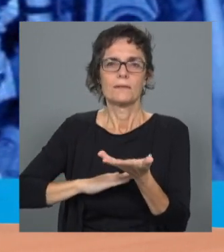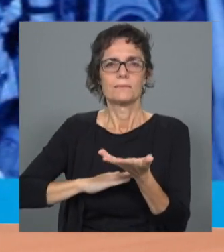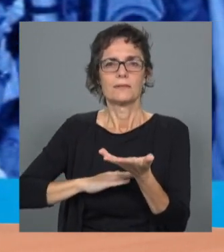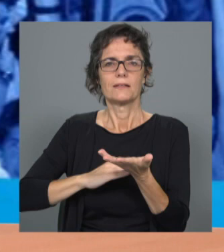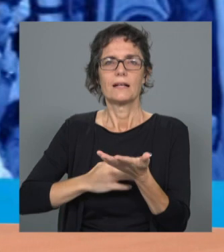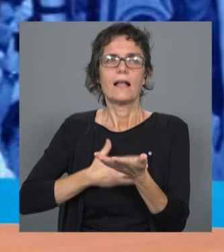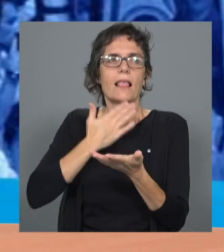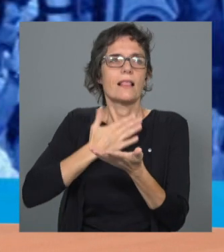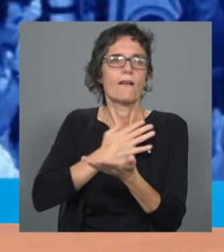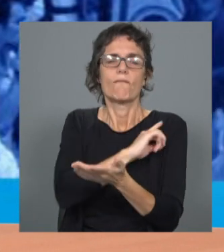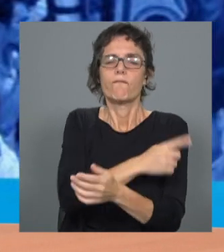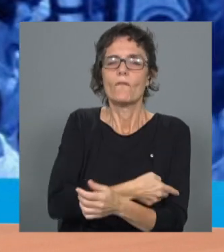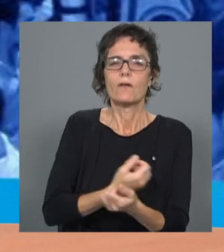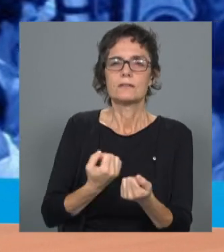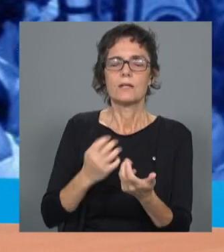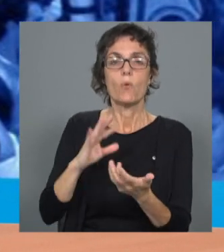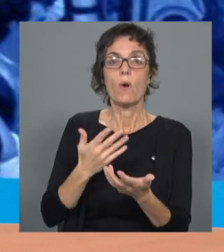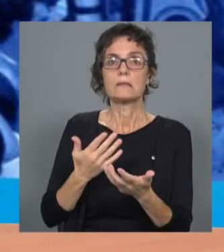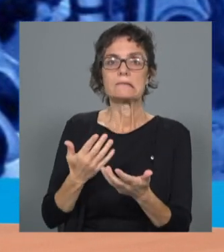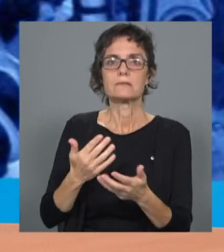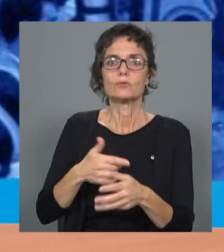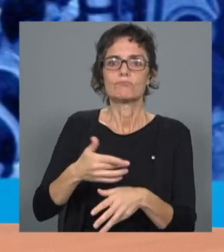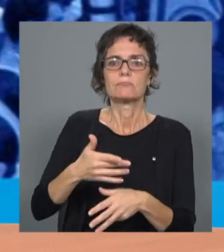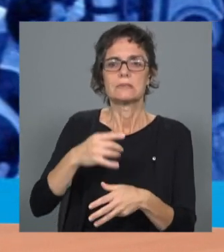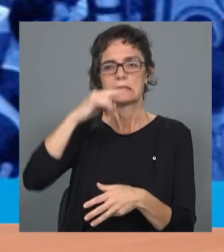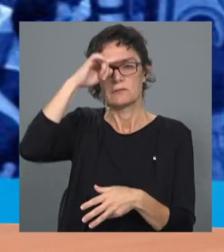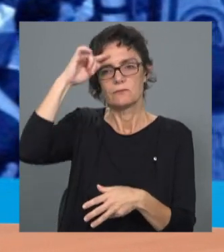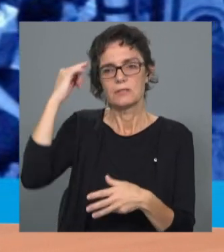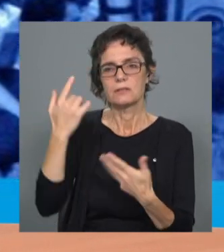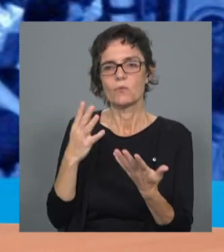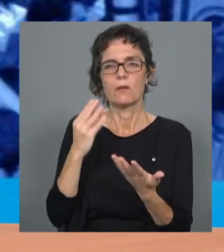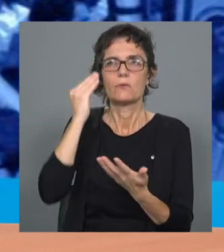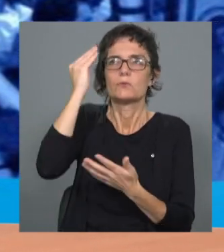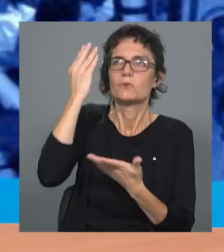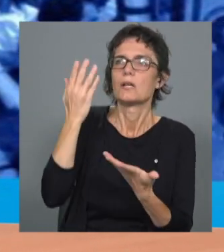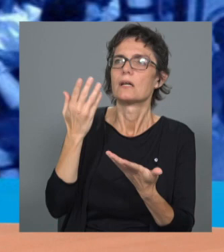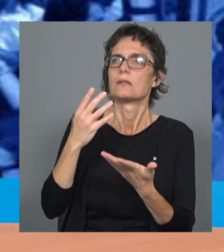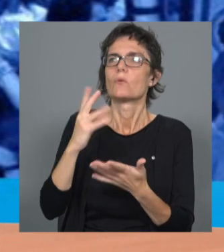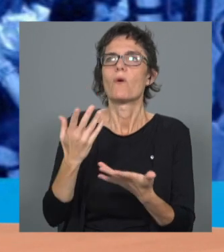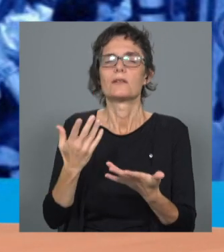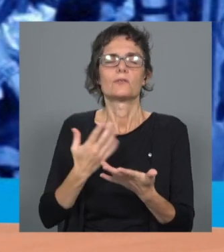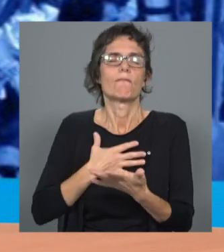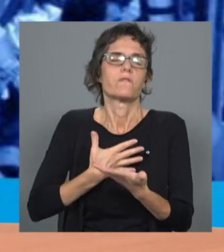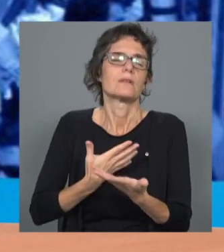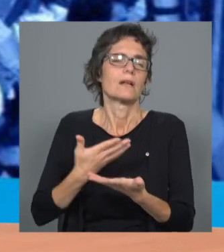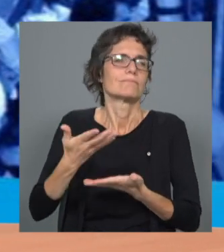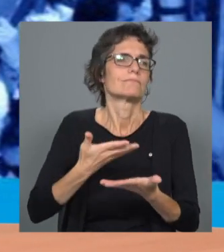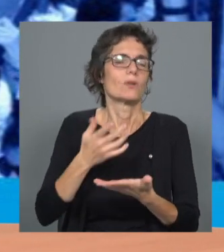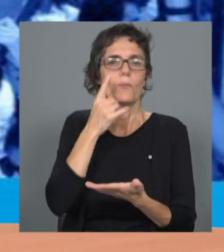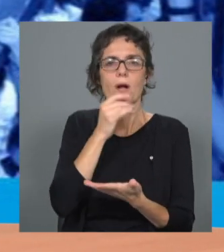ainda hoje. Nos momentos mais difíceis e nos momentos de ausência, nos momentos em que queria falar com os meus pais e já não